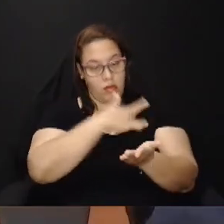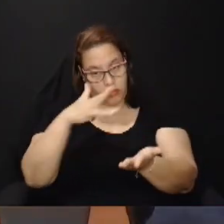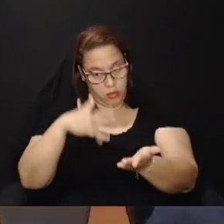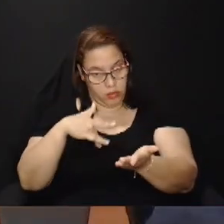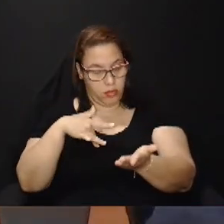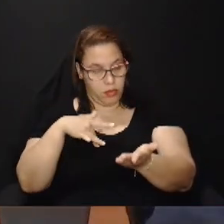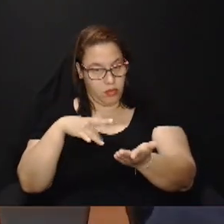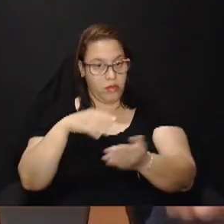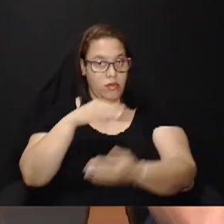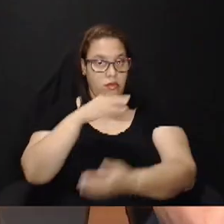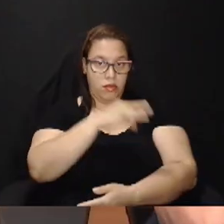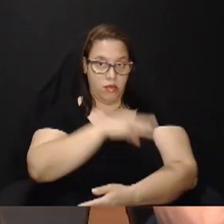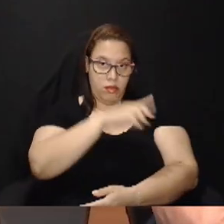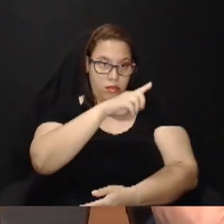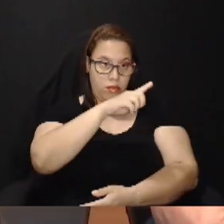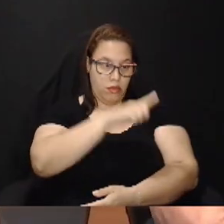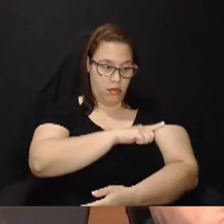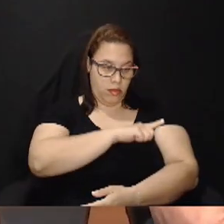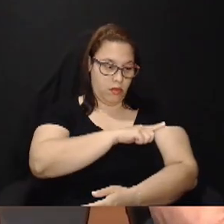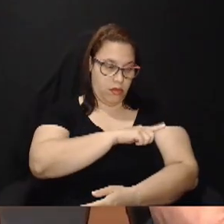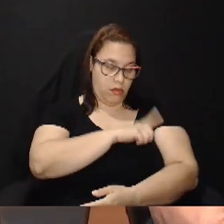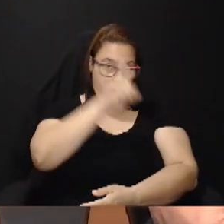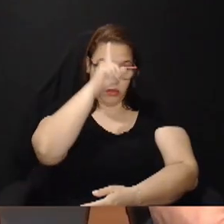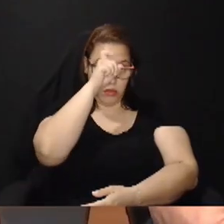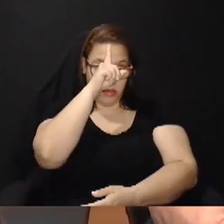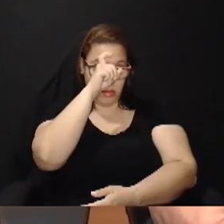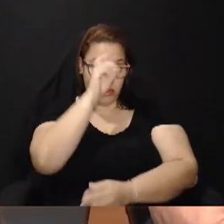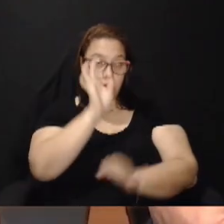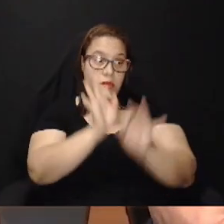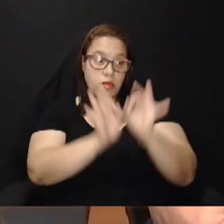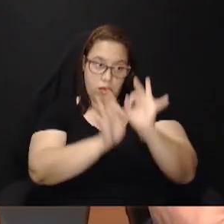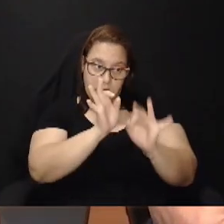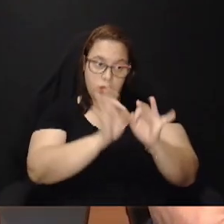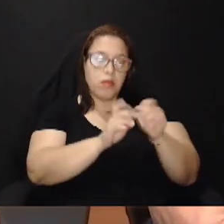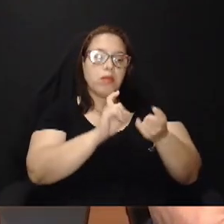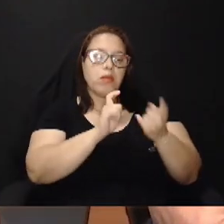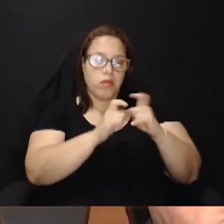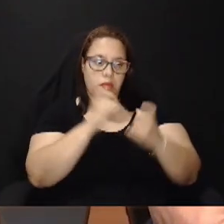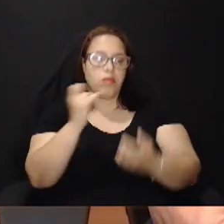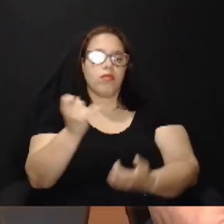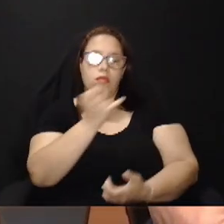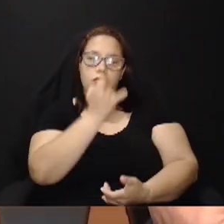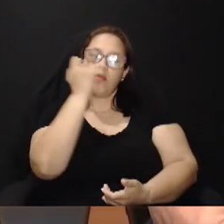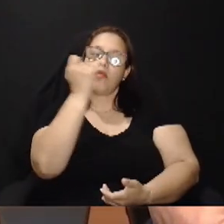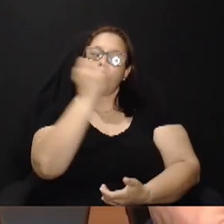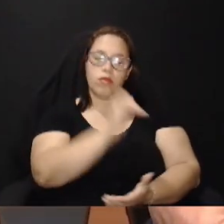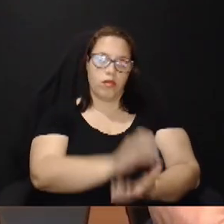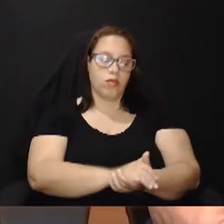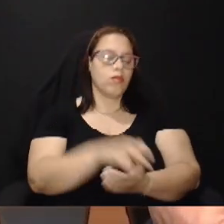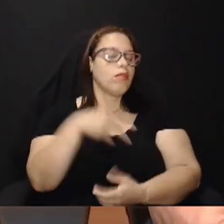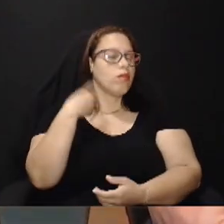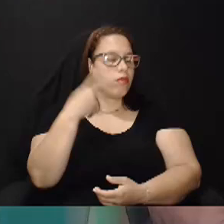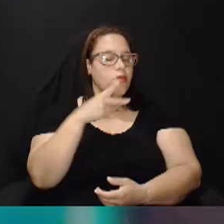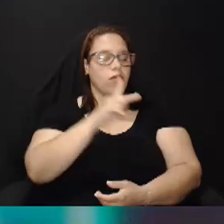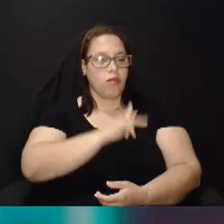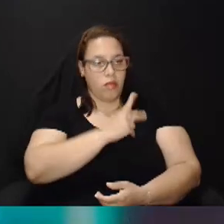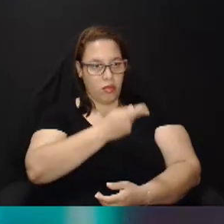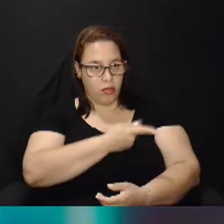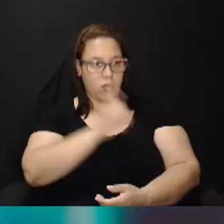Gatti. Eu julgo que são reuniões muito importantes, que o vereador Paulo Haddad, que é o presidente,